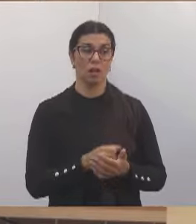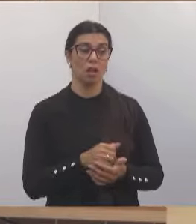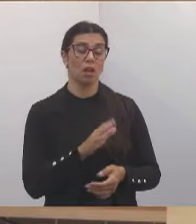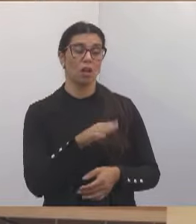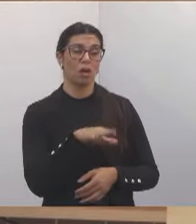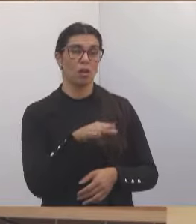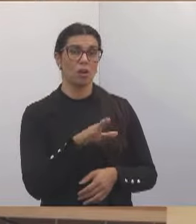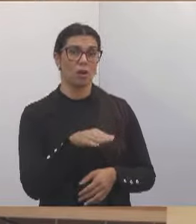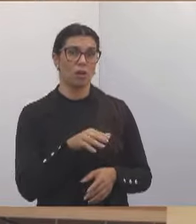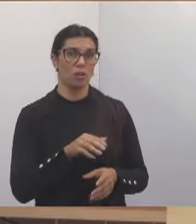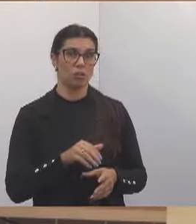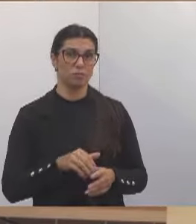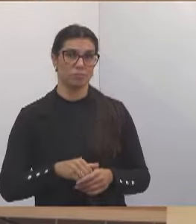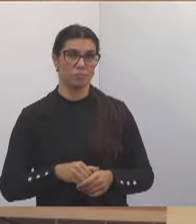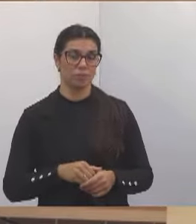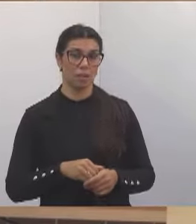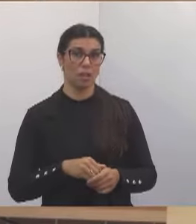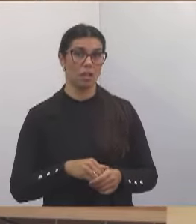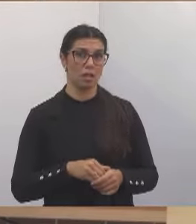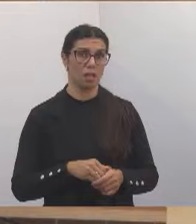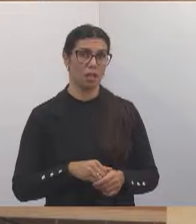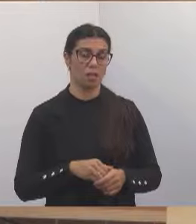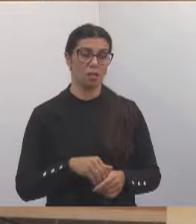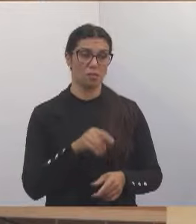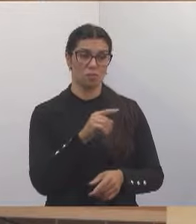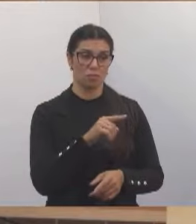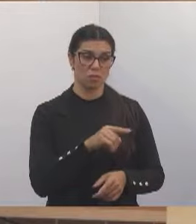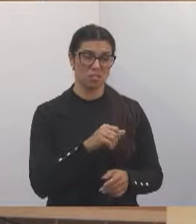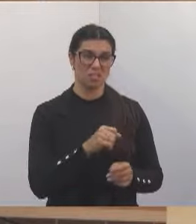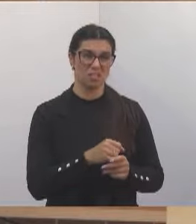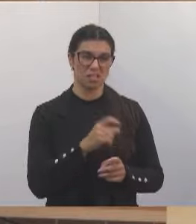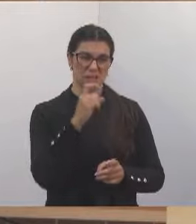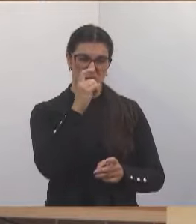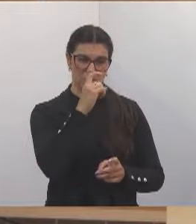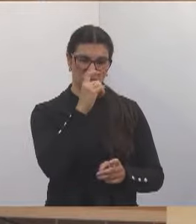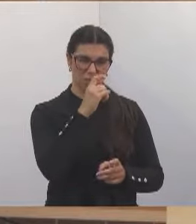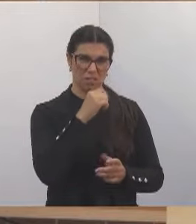negócio seguinte, avisa que eu não tô, tá?